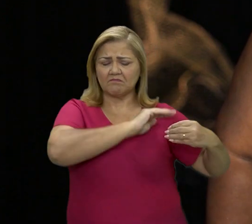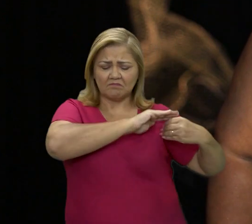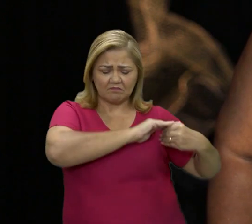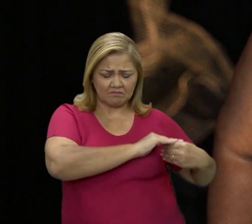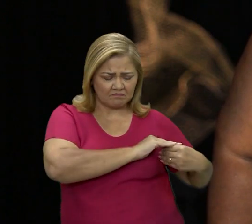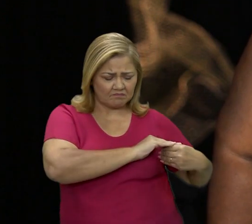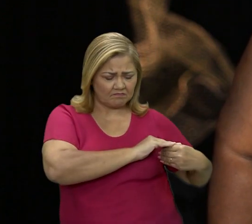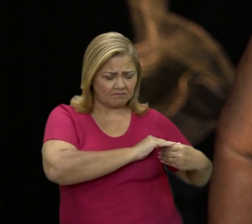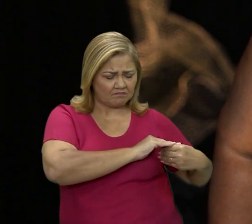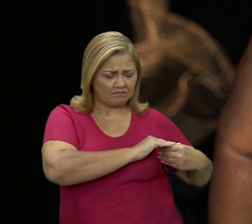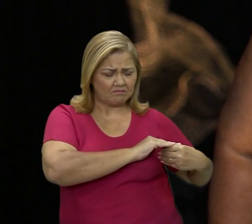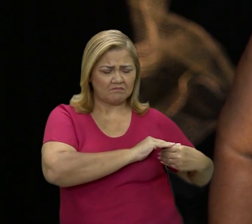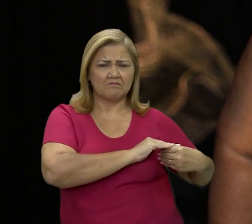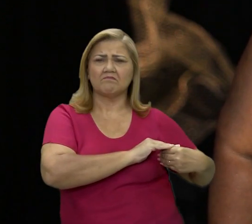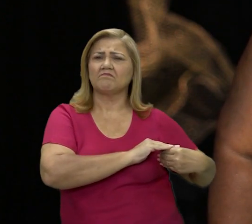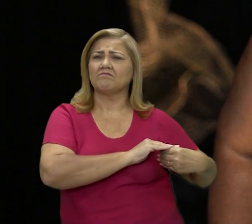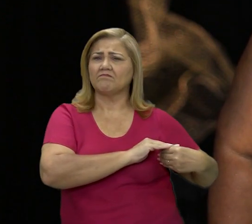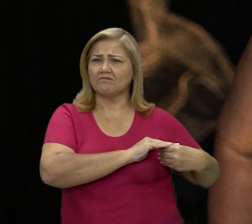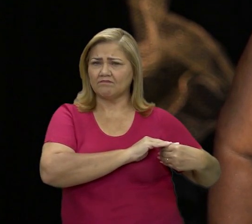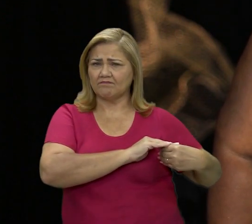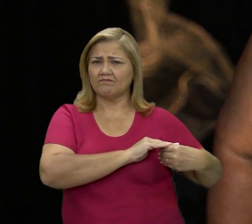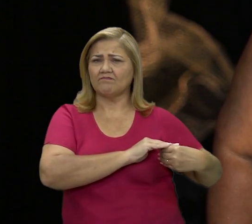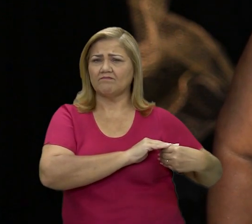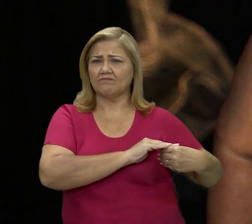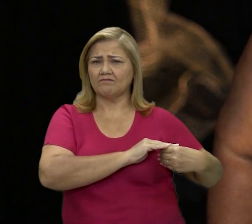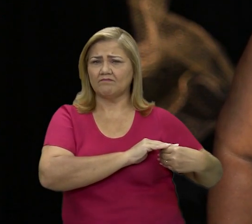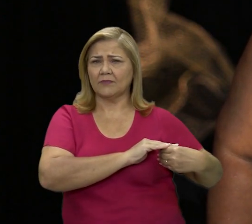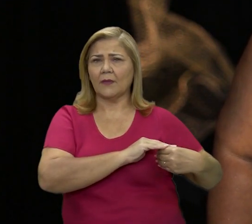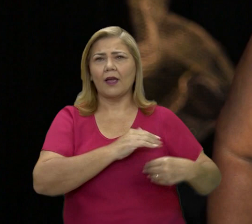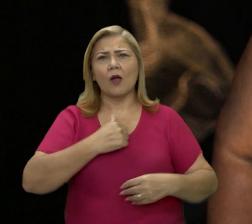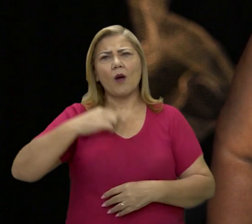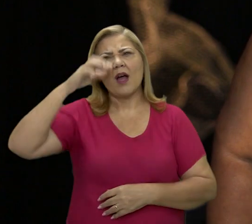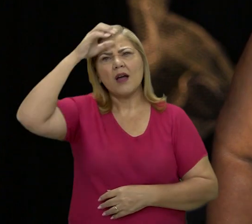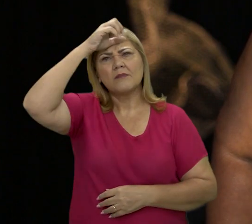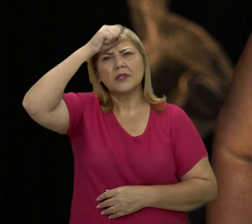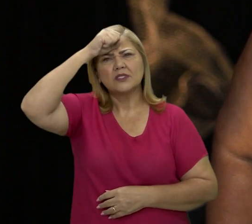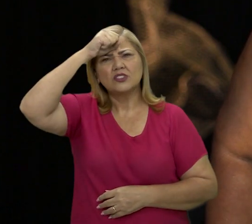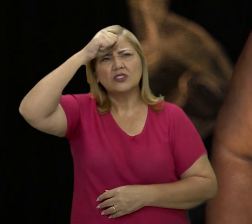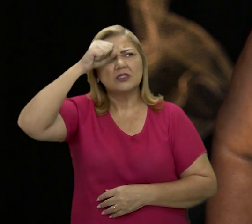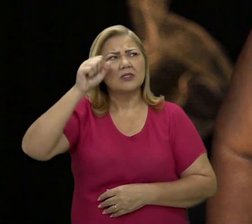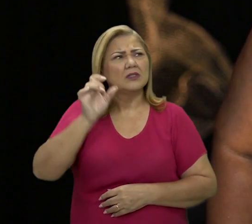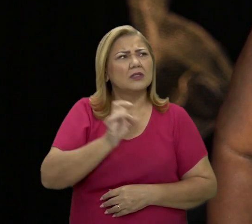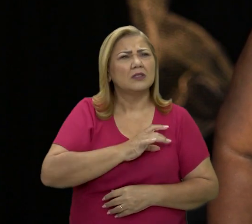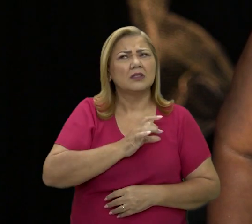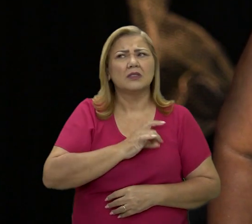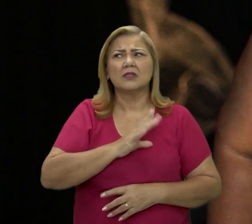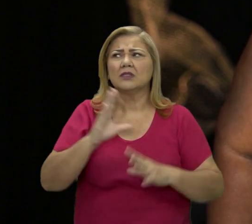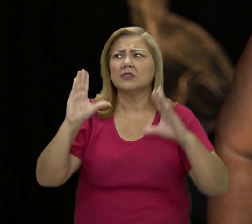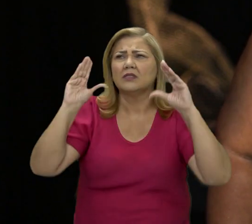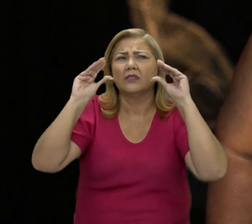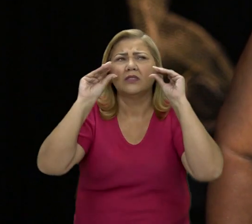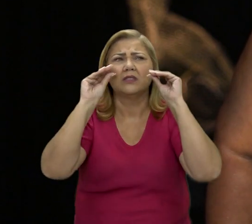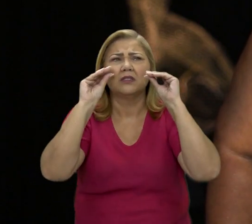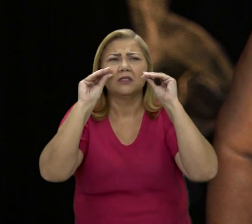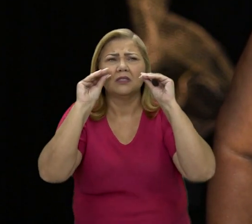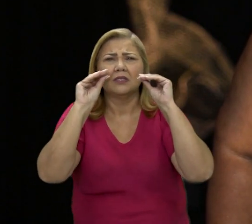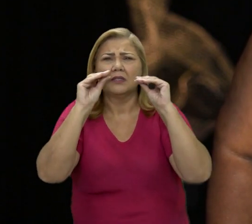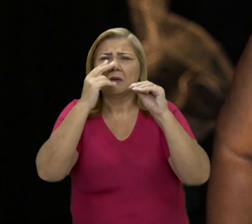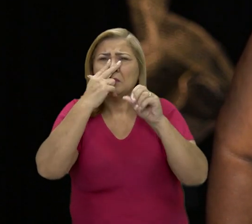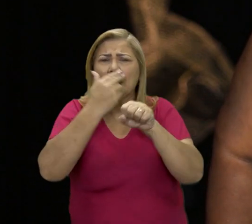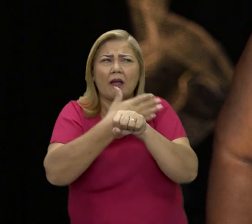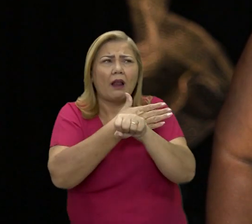lugar, recluso, fechado, preso, deliberadamente. E eu aprendi a ter medo de